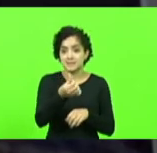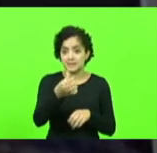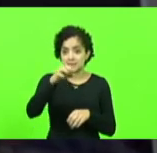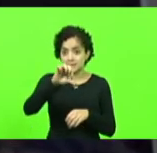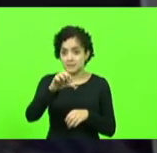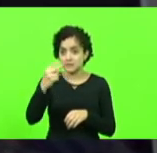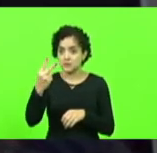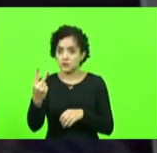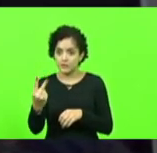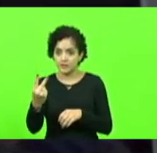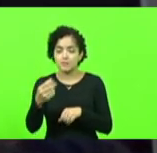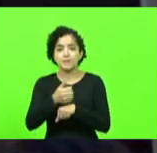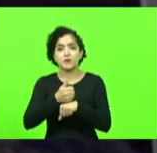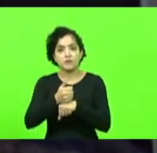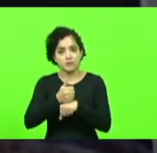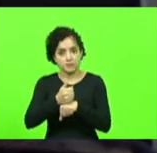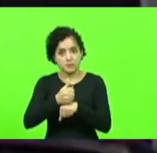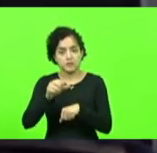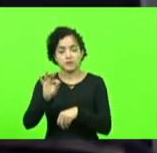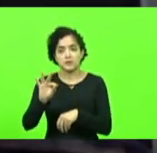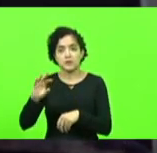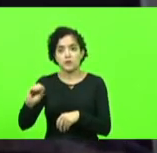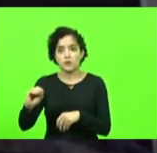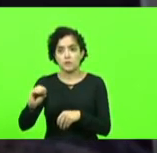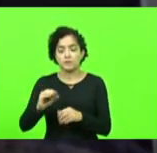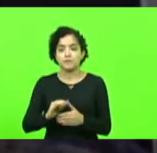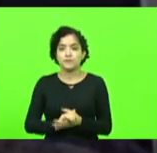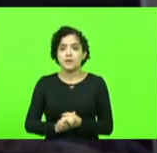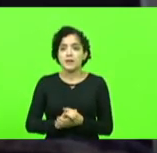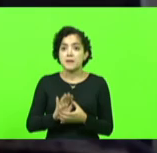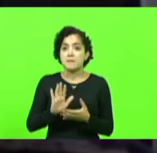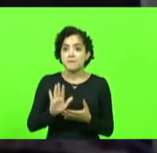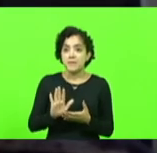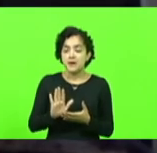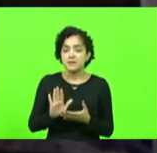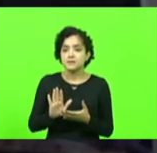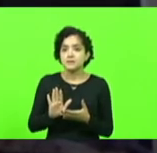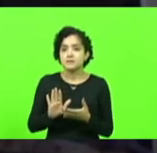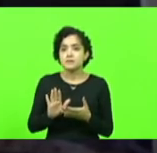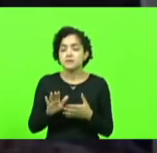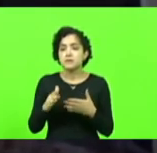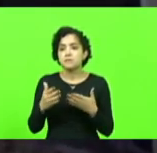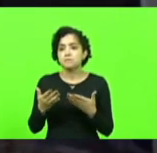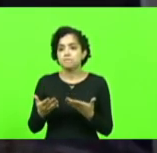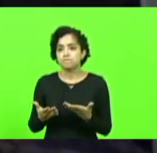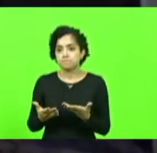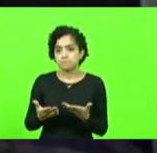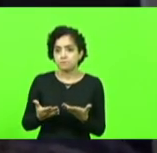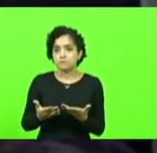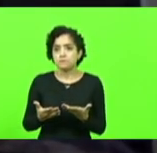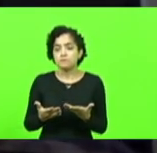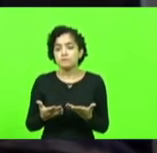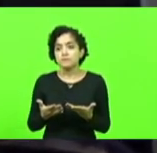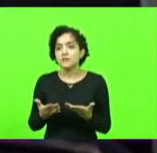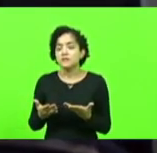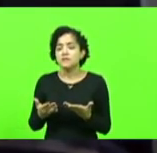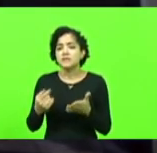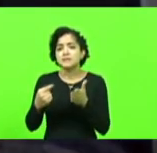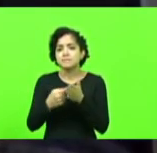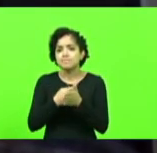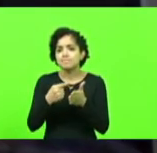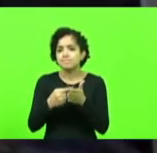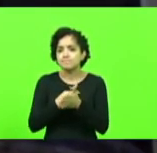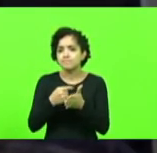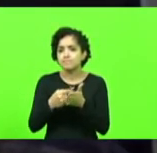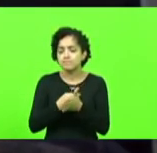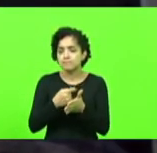692 profissionais de terapia ocupacional. Só que realmente a gente fica se perguntando as mesmas